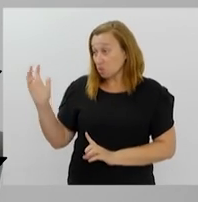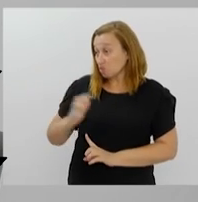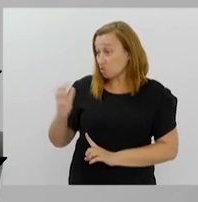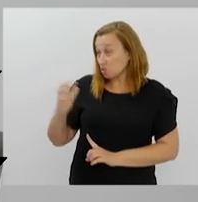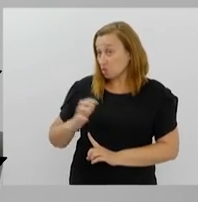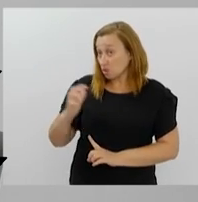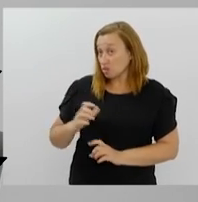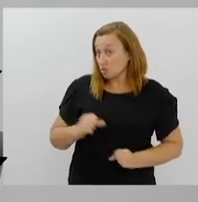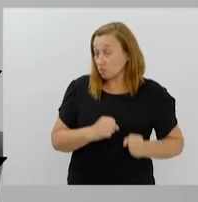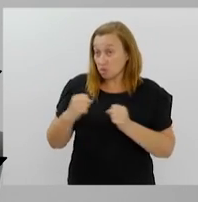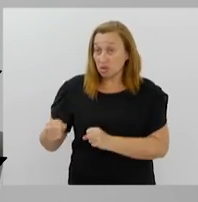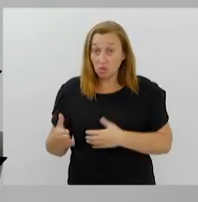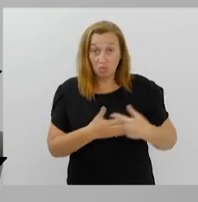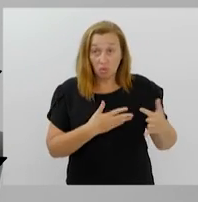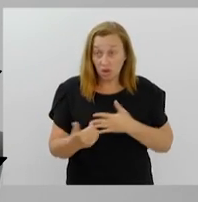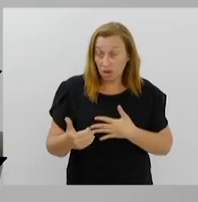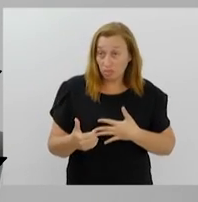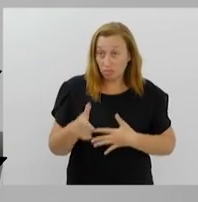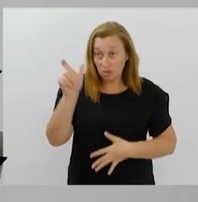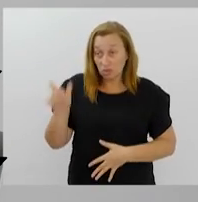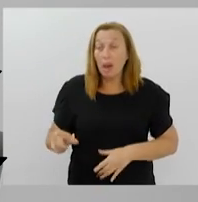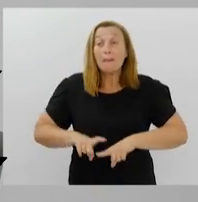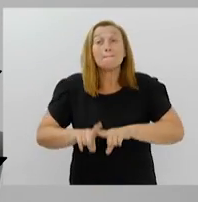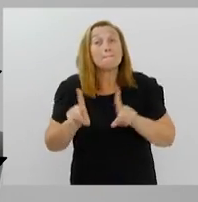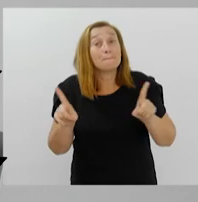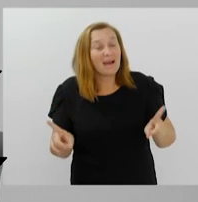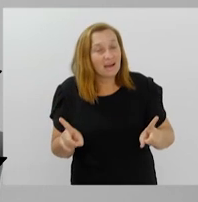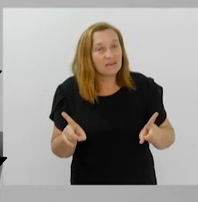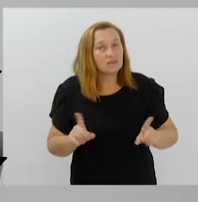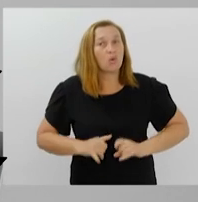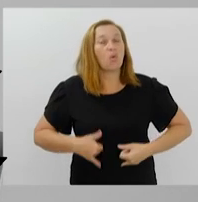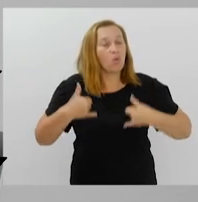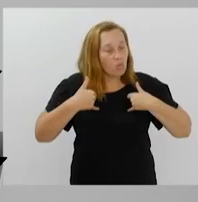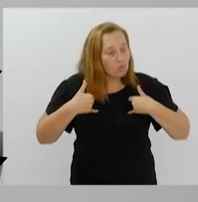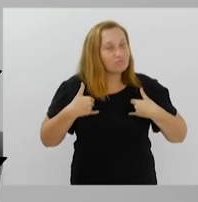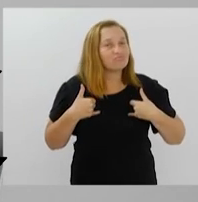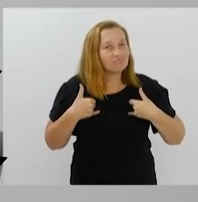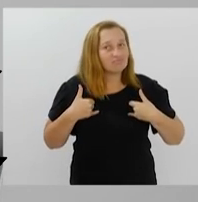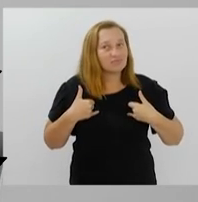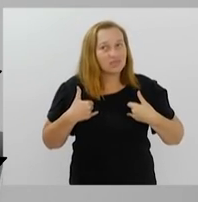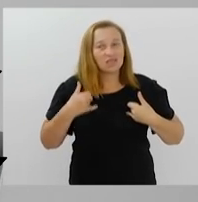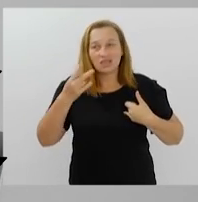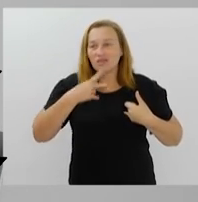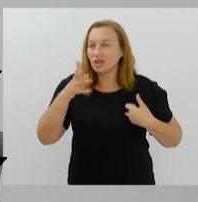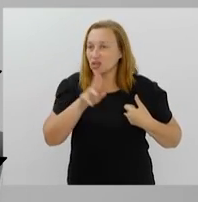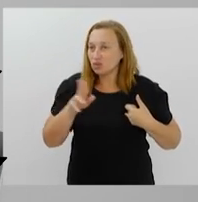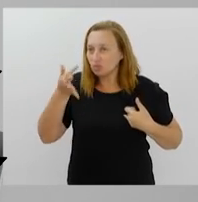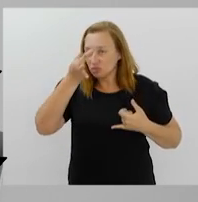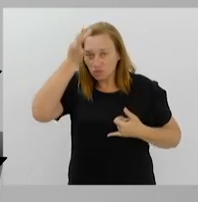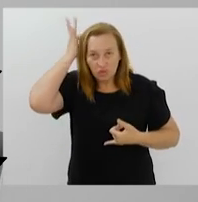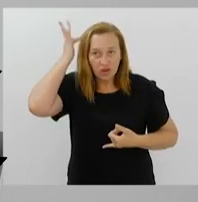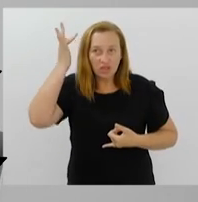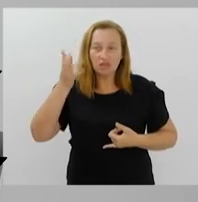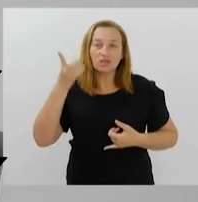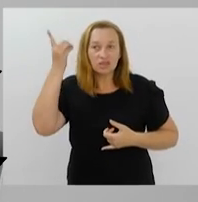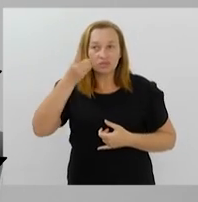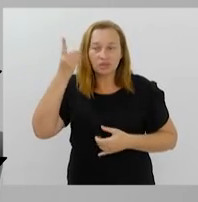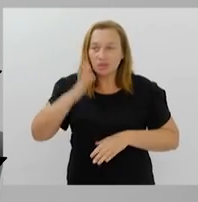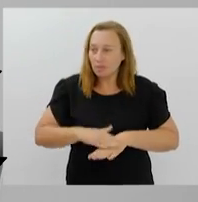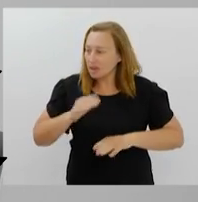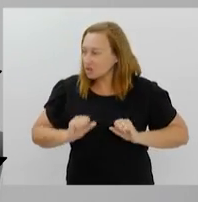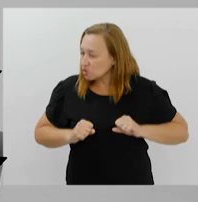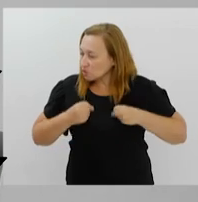com os poderes com quem quer que seja mas a gente se orgulha muito e eu falo aqui em nome do Fred que é o deputado mais